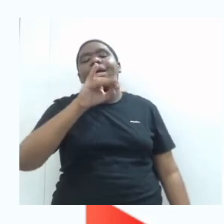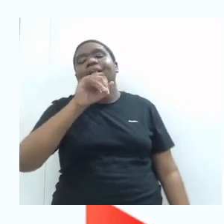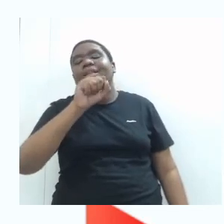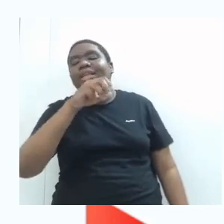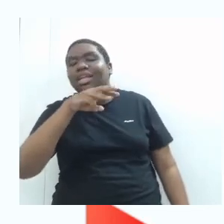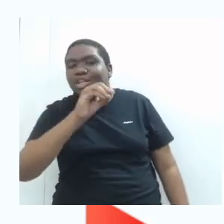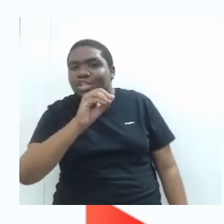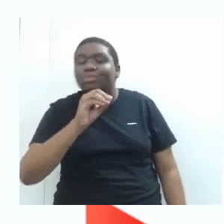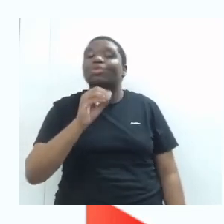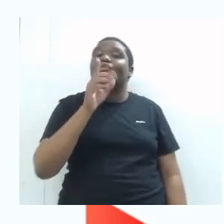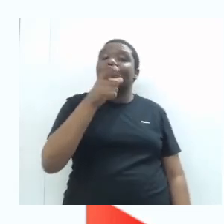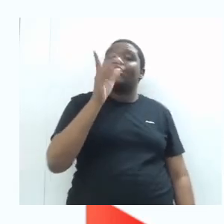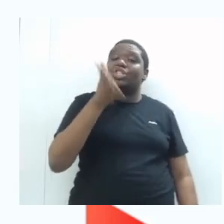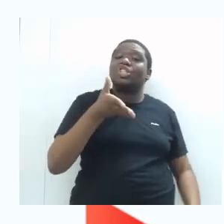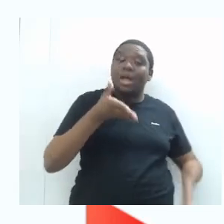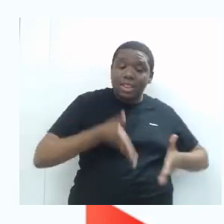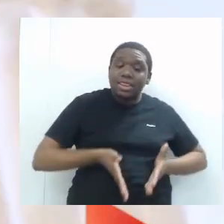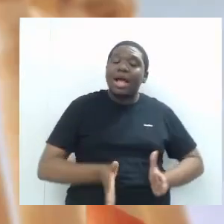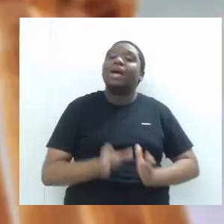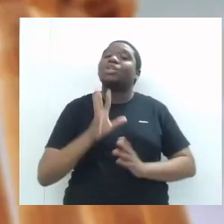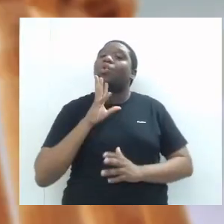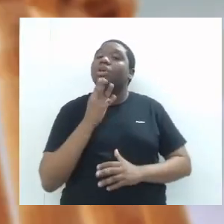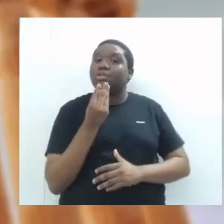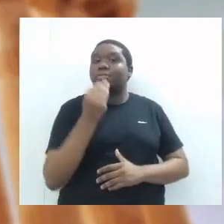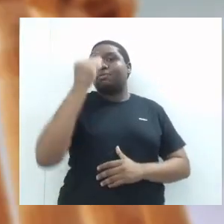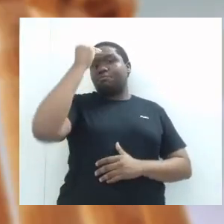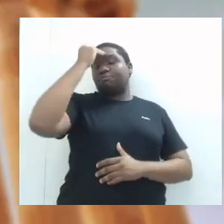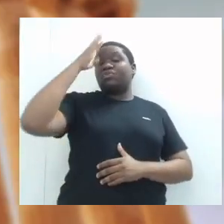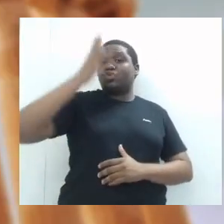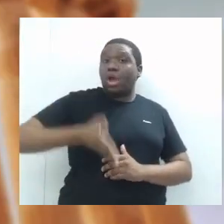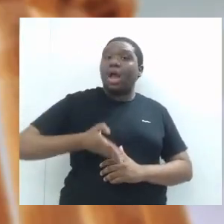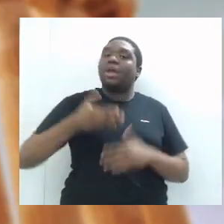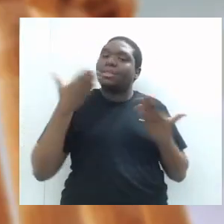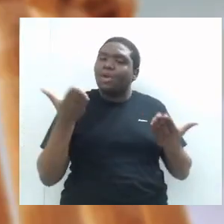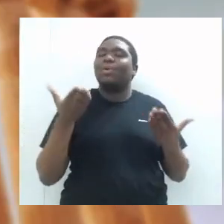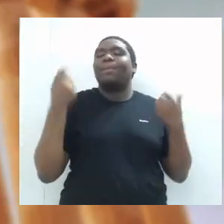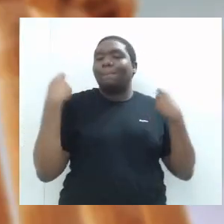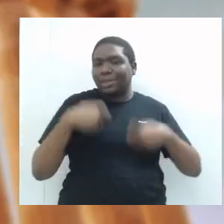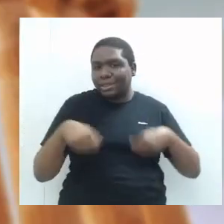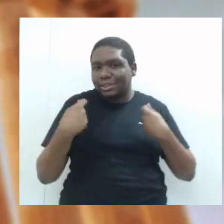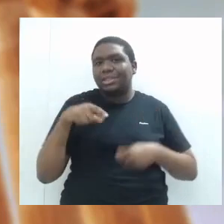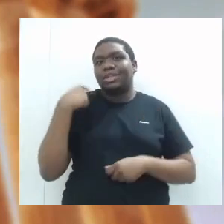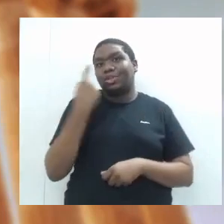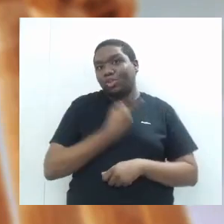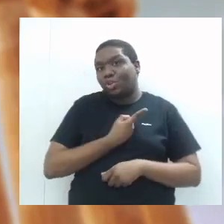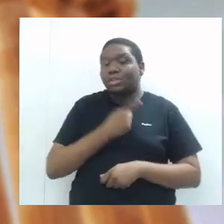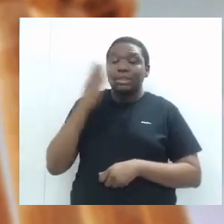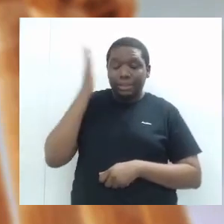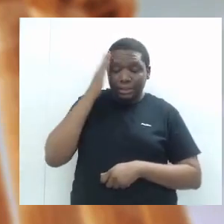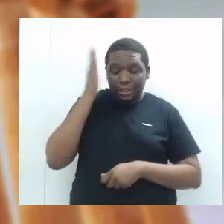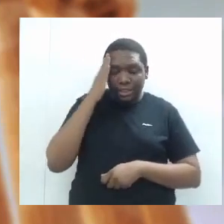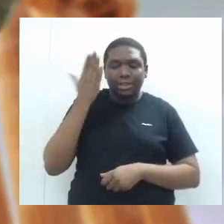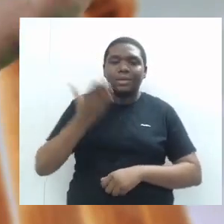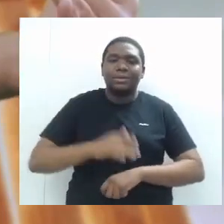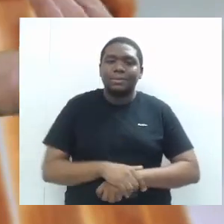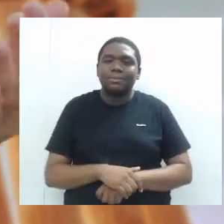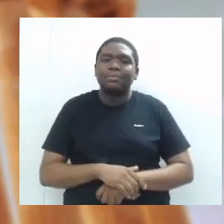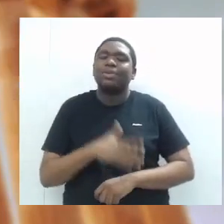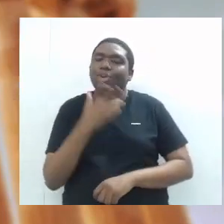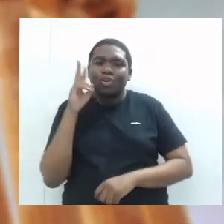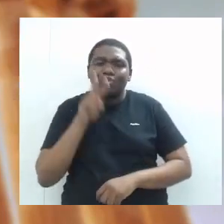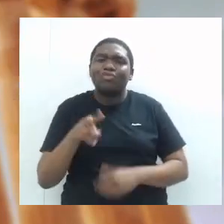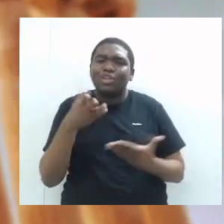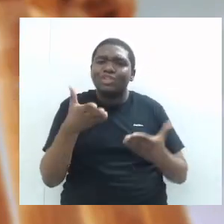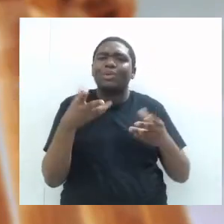você já nasce conhecimento, então é preciso apreendê-lo. Então vejam só a distinção, o